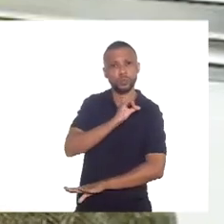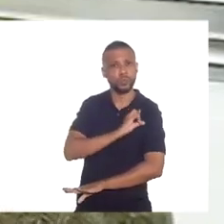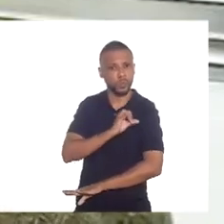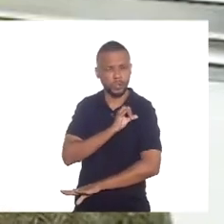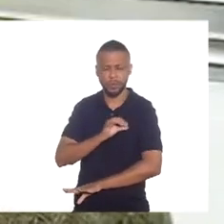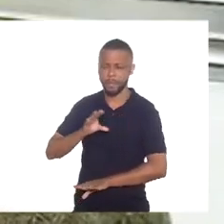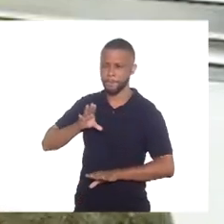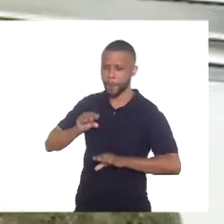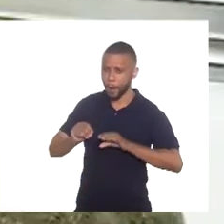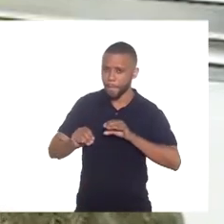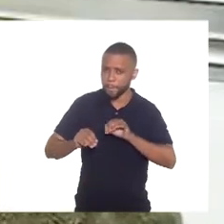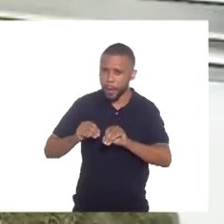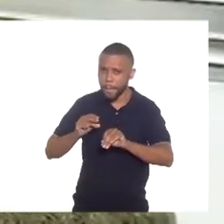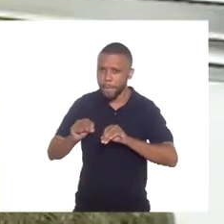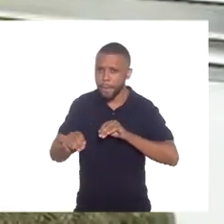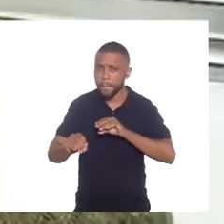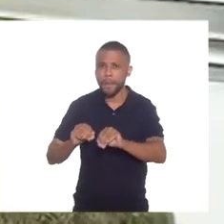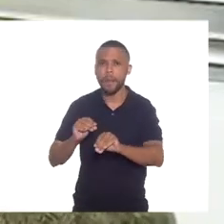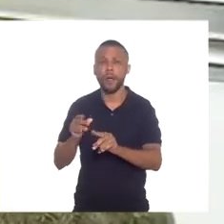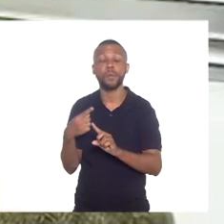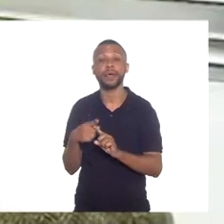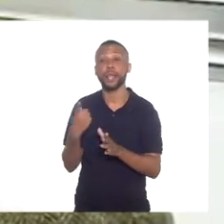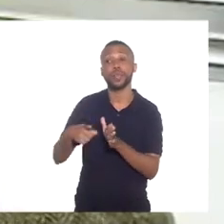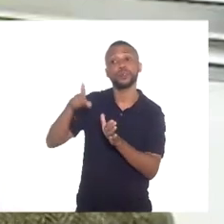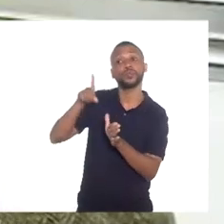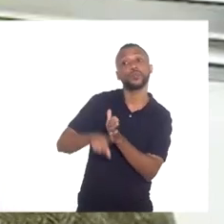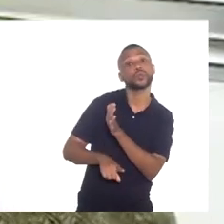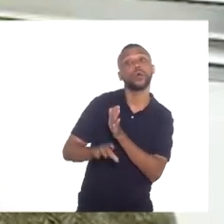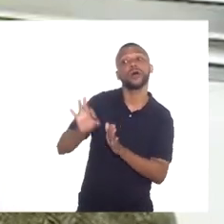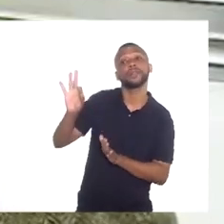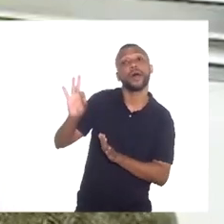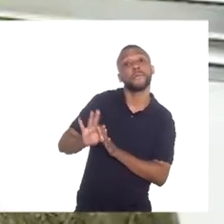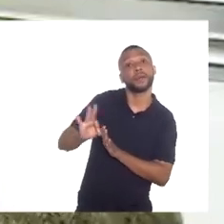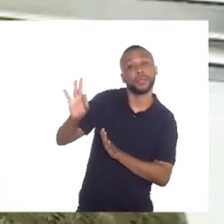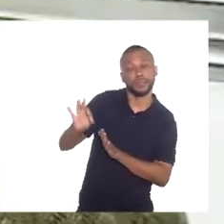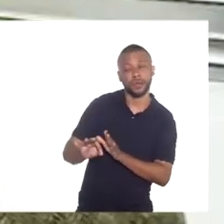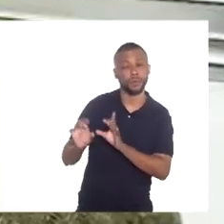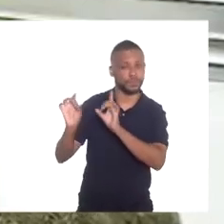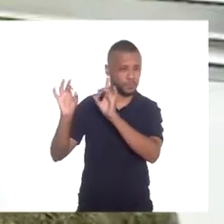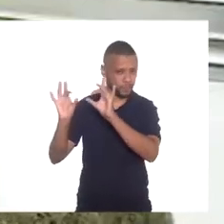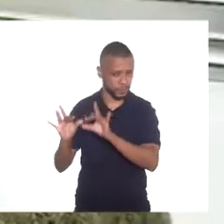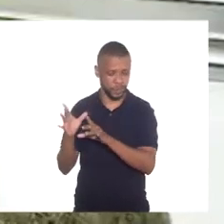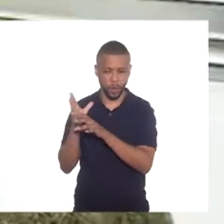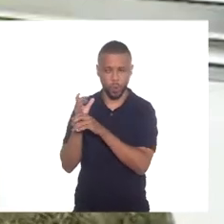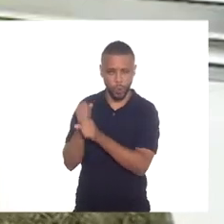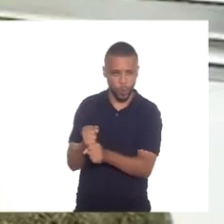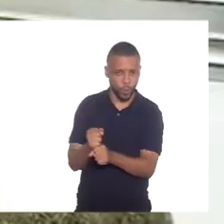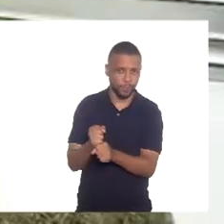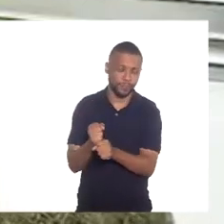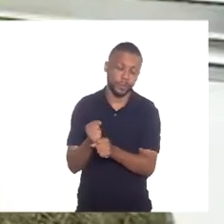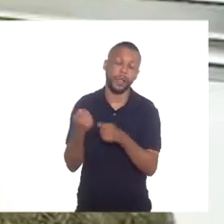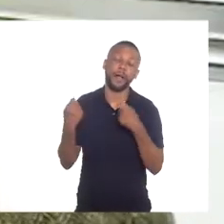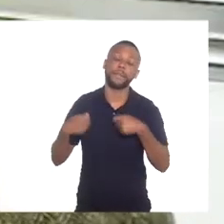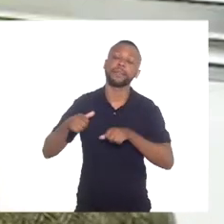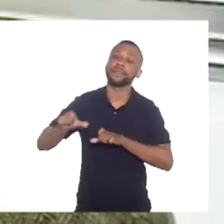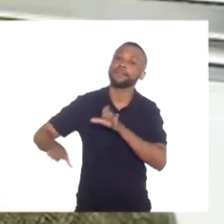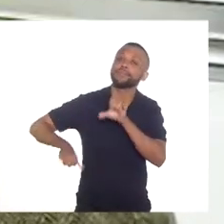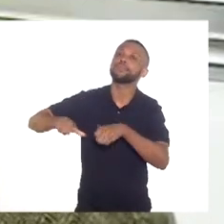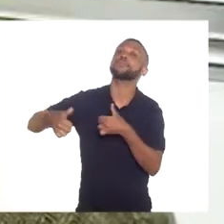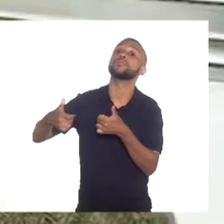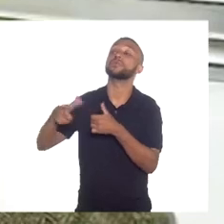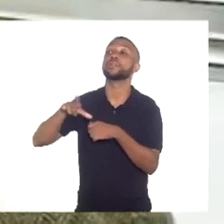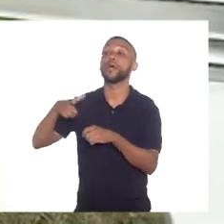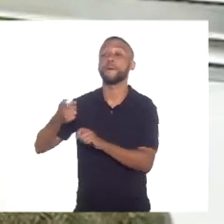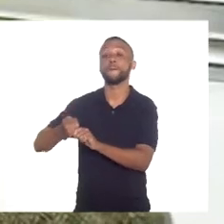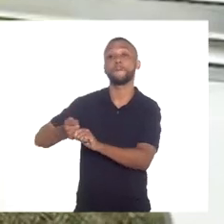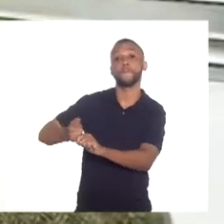adiantadamente, porque descontou da participação especial, tem que se transformar num ganho para o estado do Rio